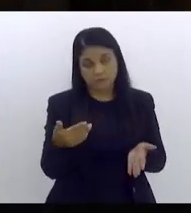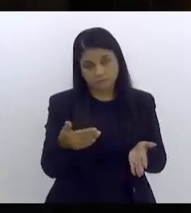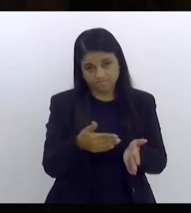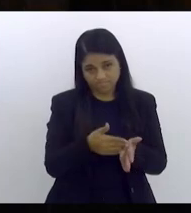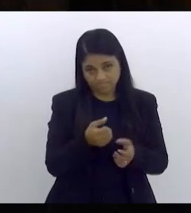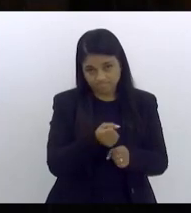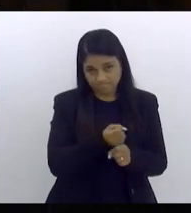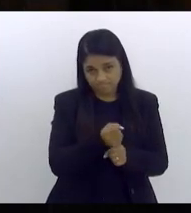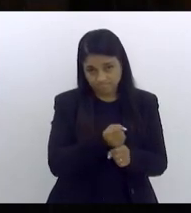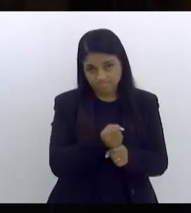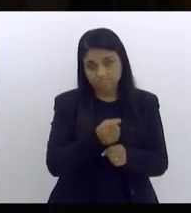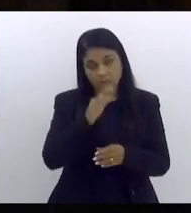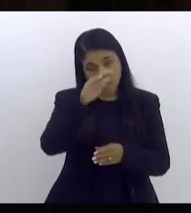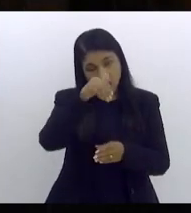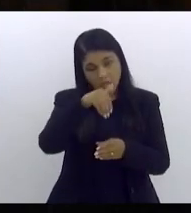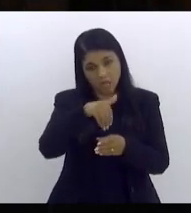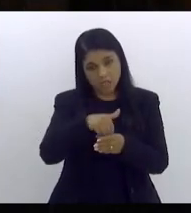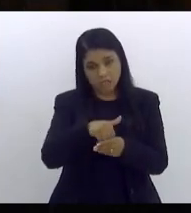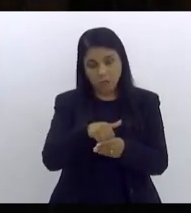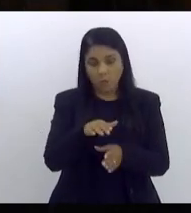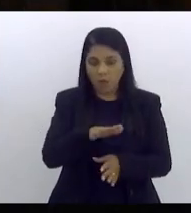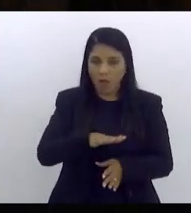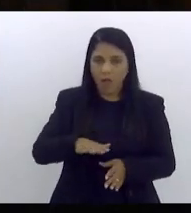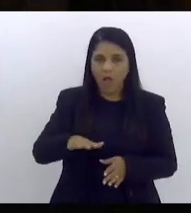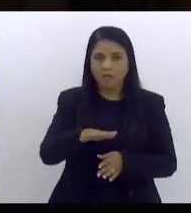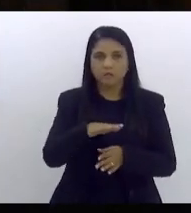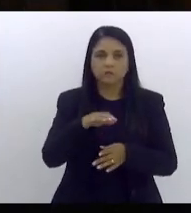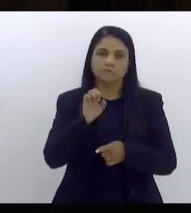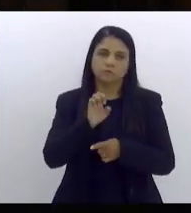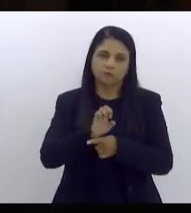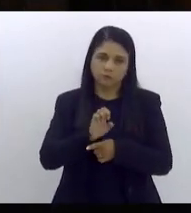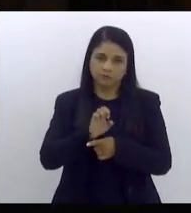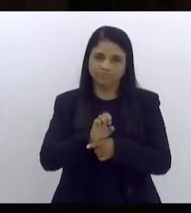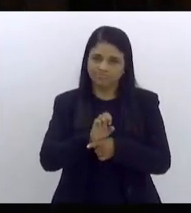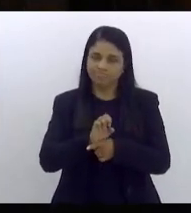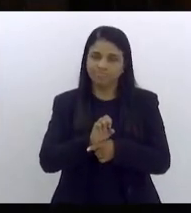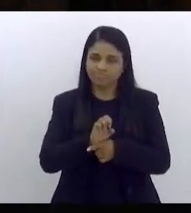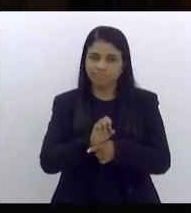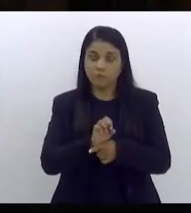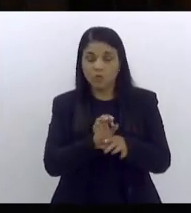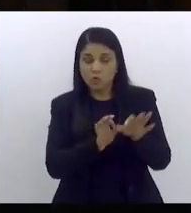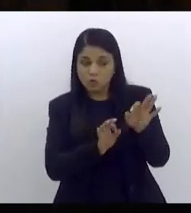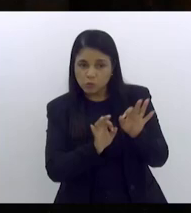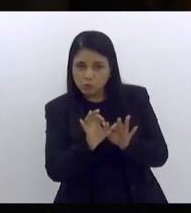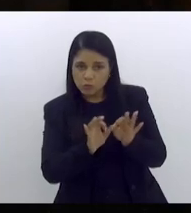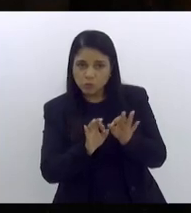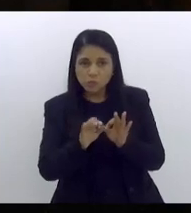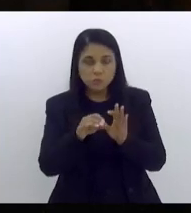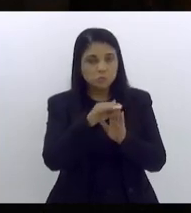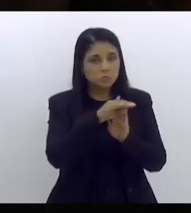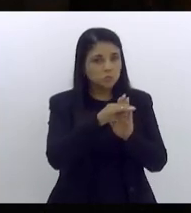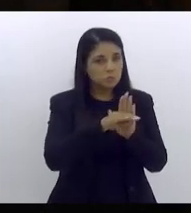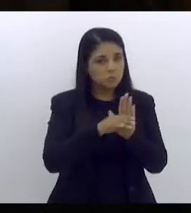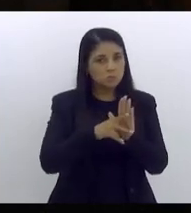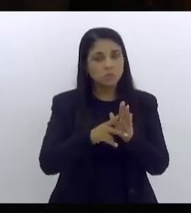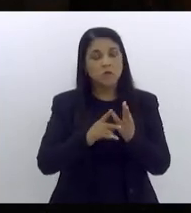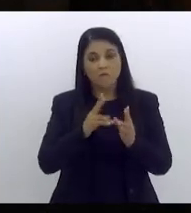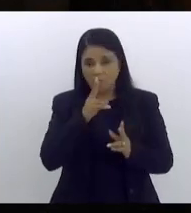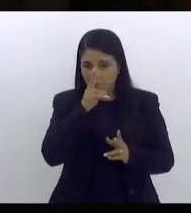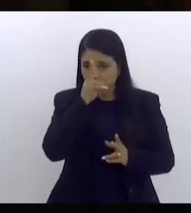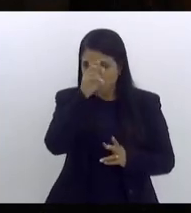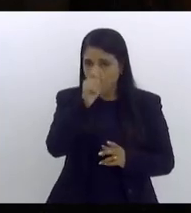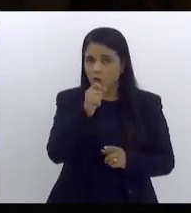nível estadual. E esses programas ficaram muito fortes, senhor presidente, no segundo semestre de